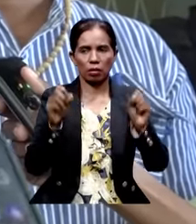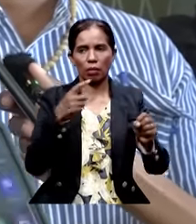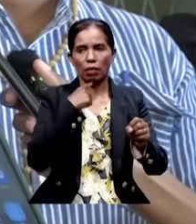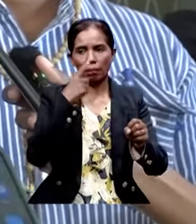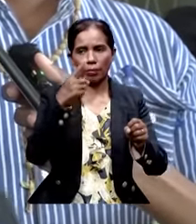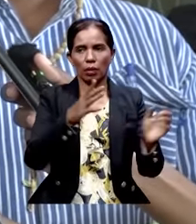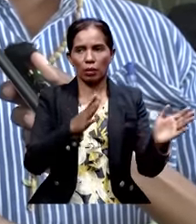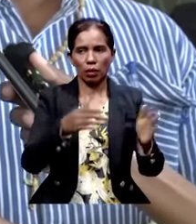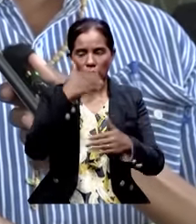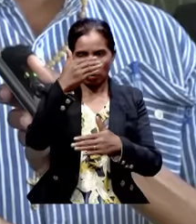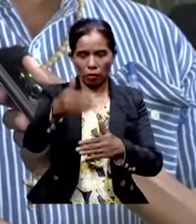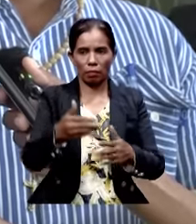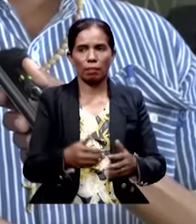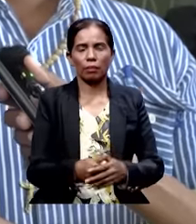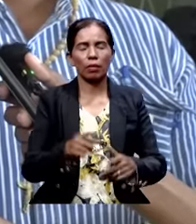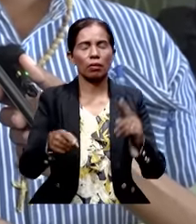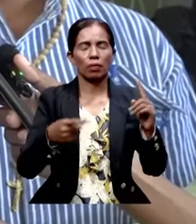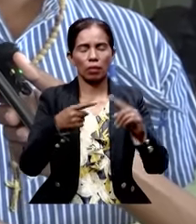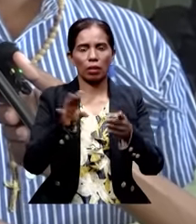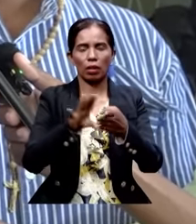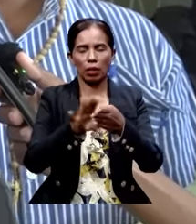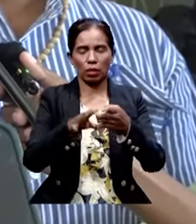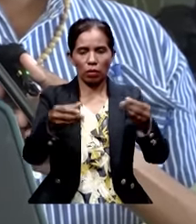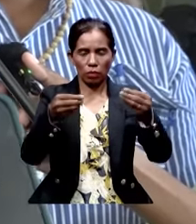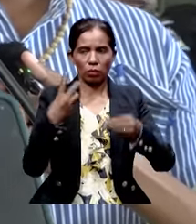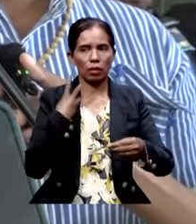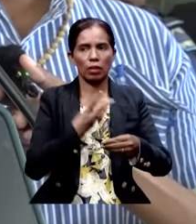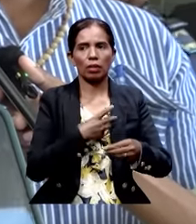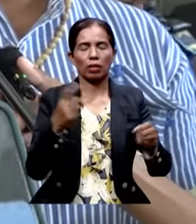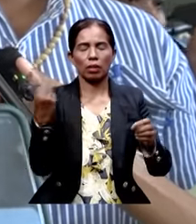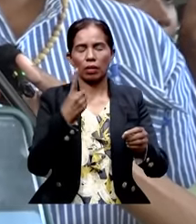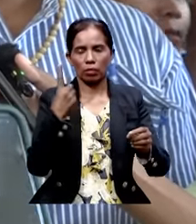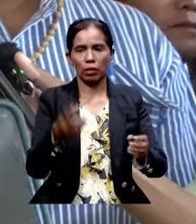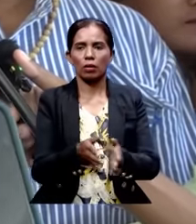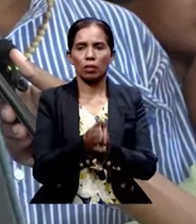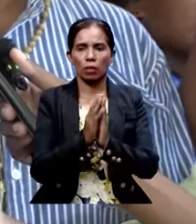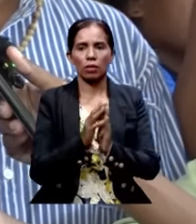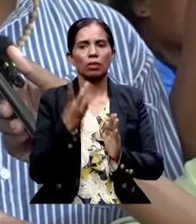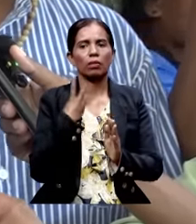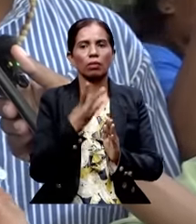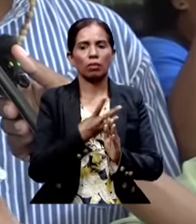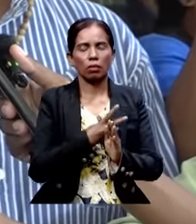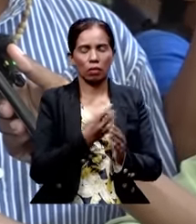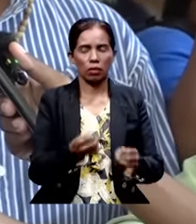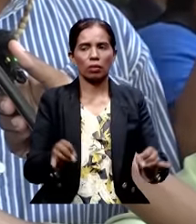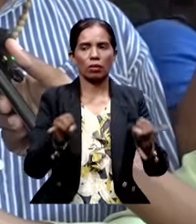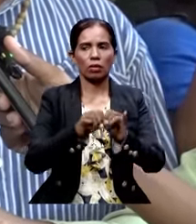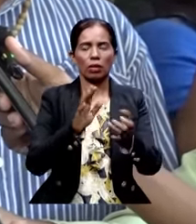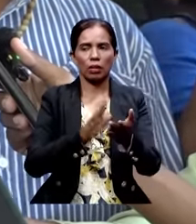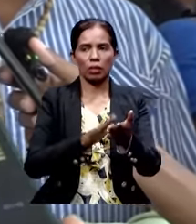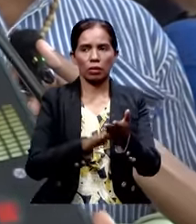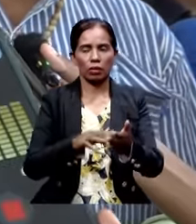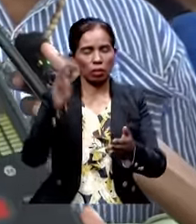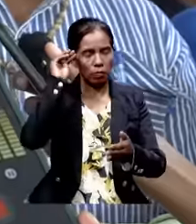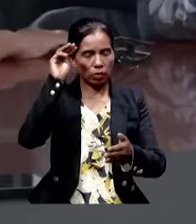a processo tuir mai vai ira quando carta notificação lá ia ita se mantém na fatin ita nia posição ia escola no ia ministério